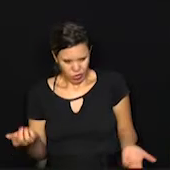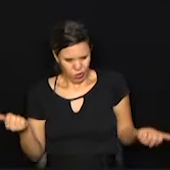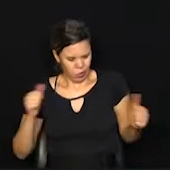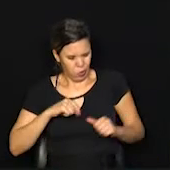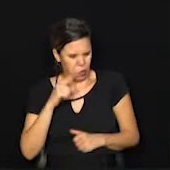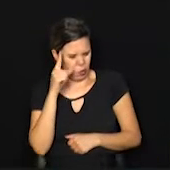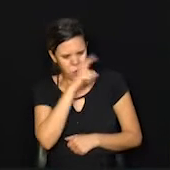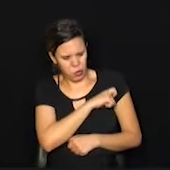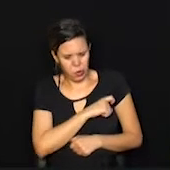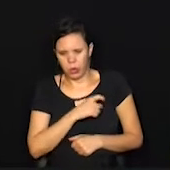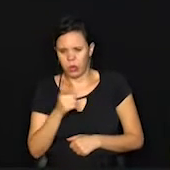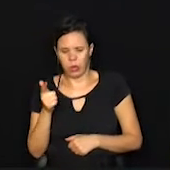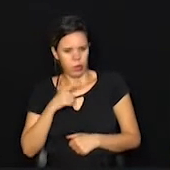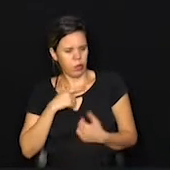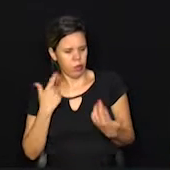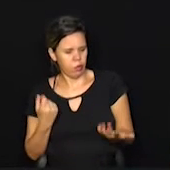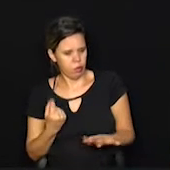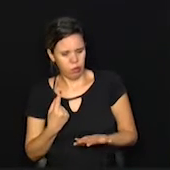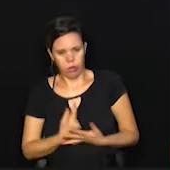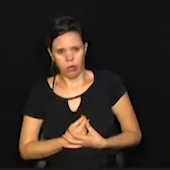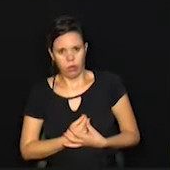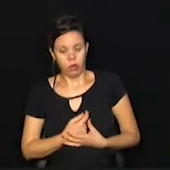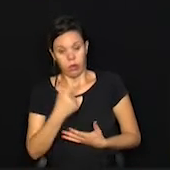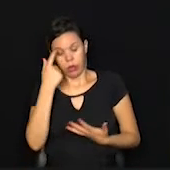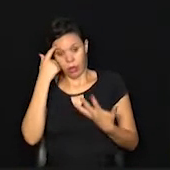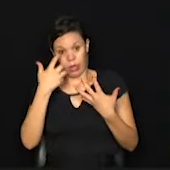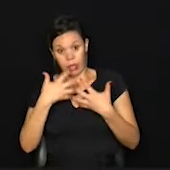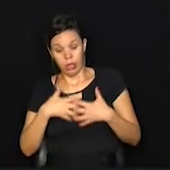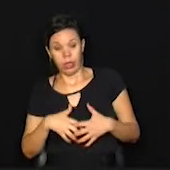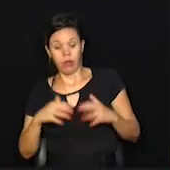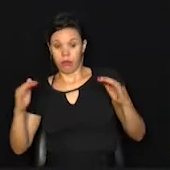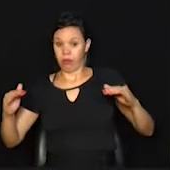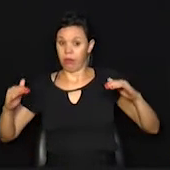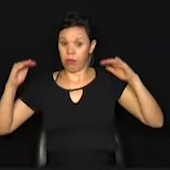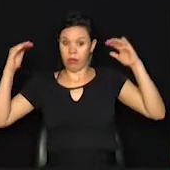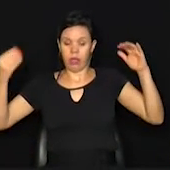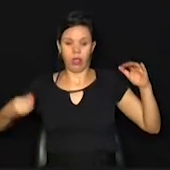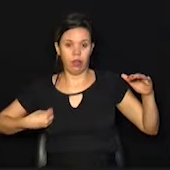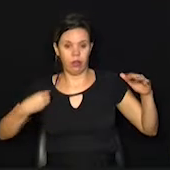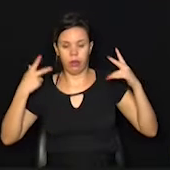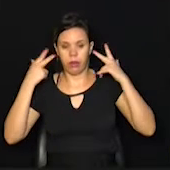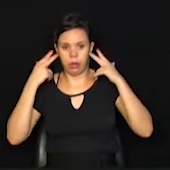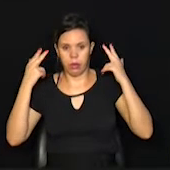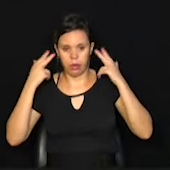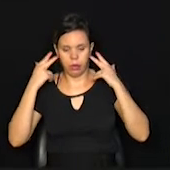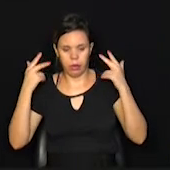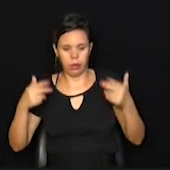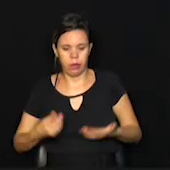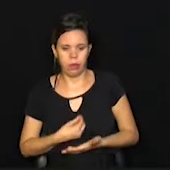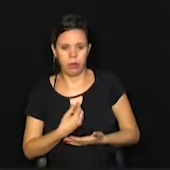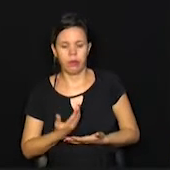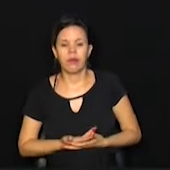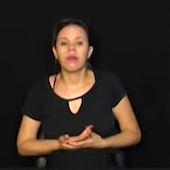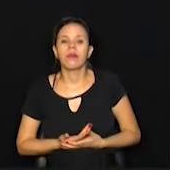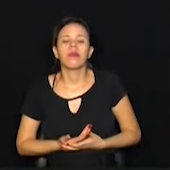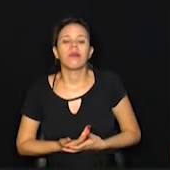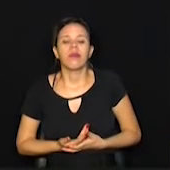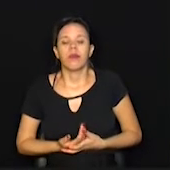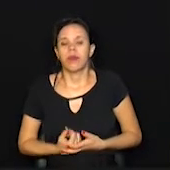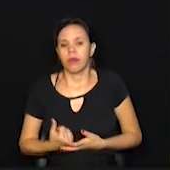né você pensar que pessoas que estavam no auge da sua vida da sua capacidade é